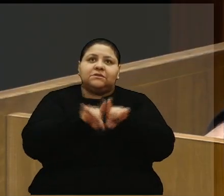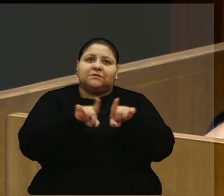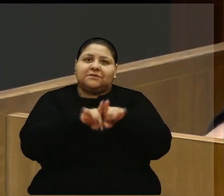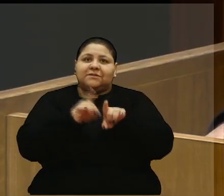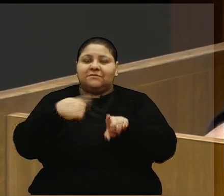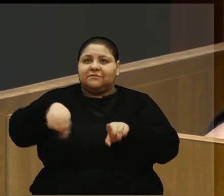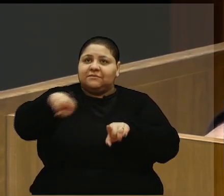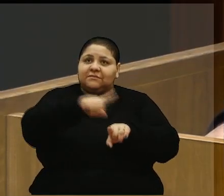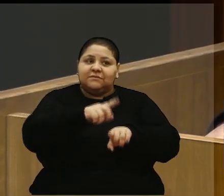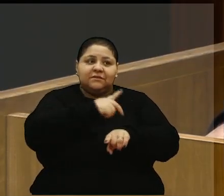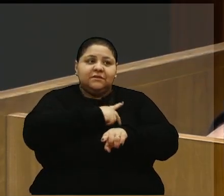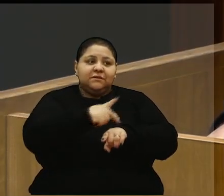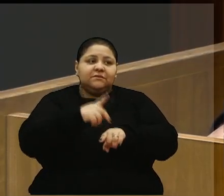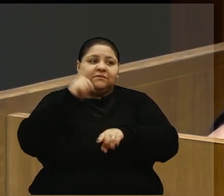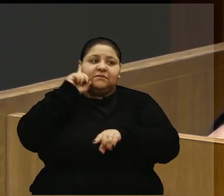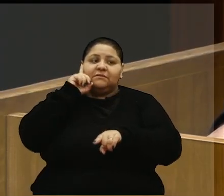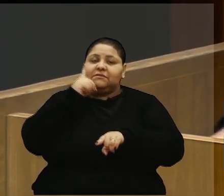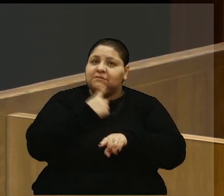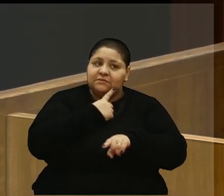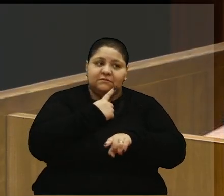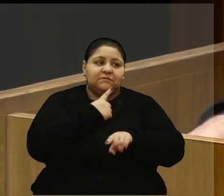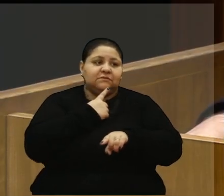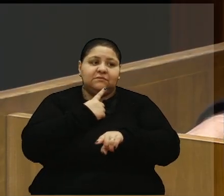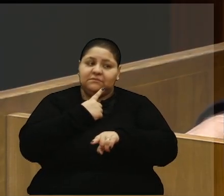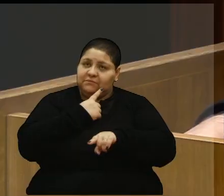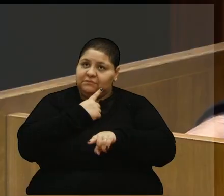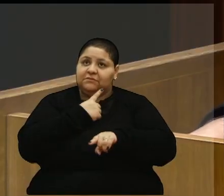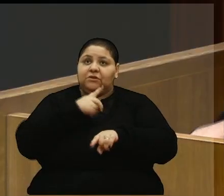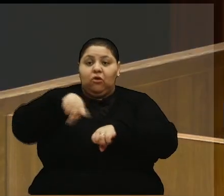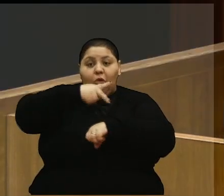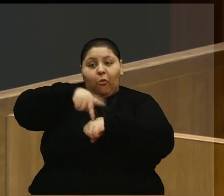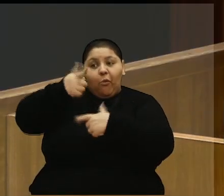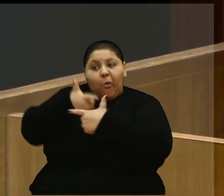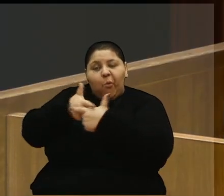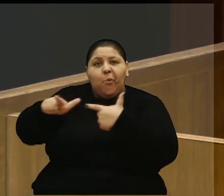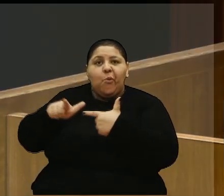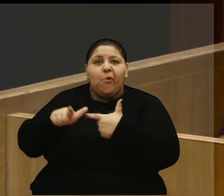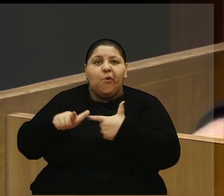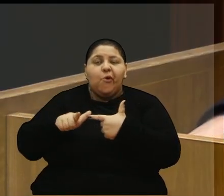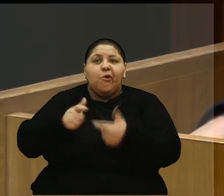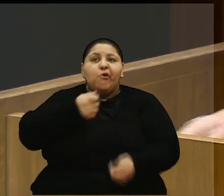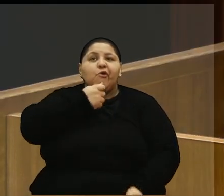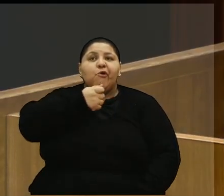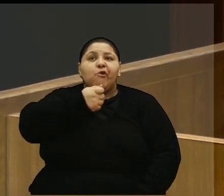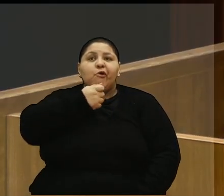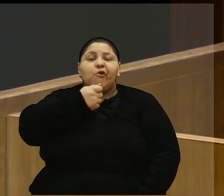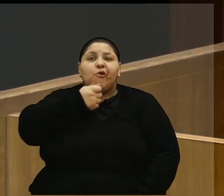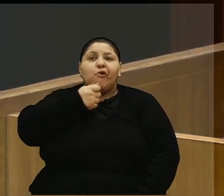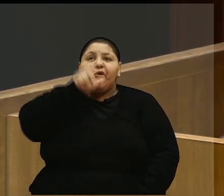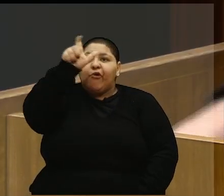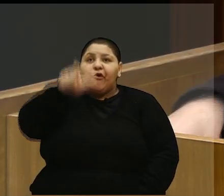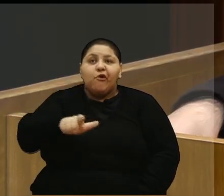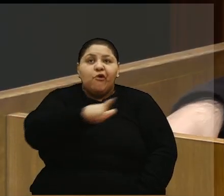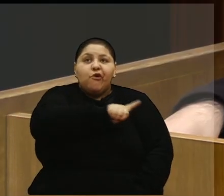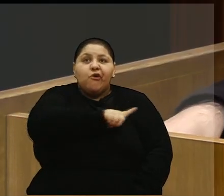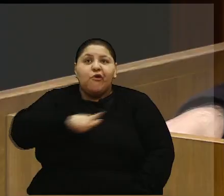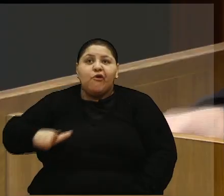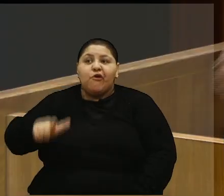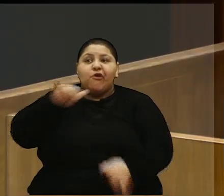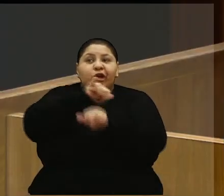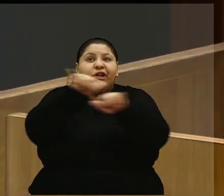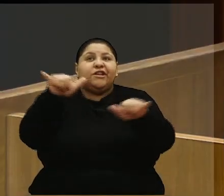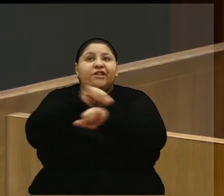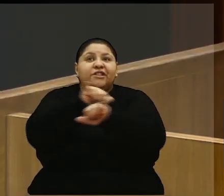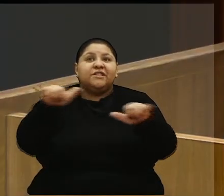único presidente americano a renunciar na história dos Estados Unidos. O país se dividiu quando um jornalista vazou e as pessoas do governo vazaram algumas